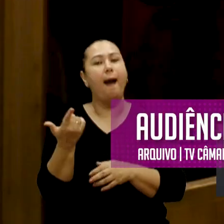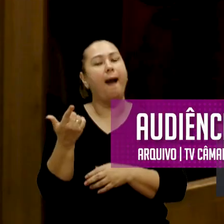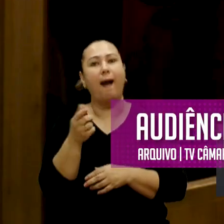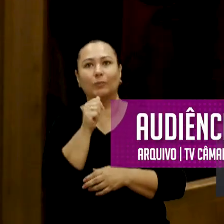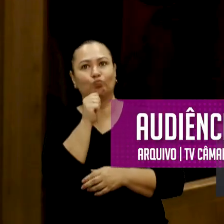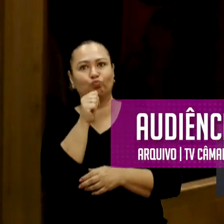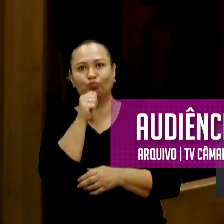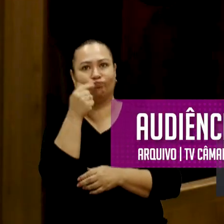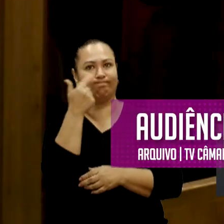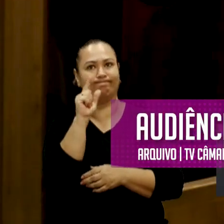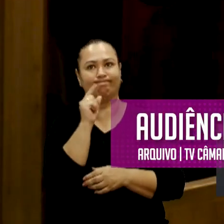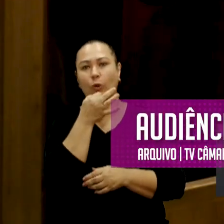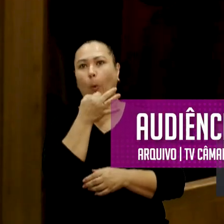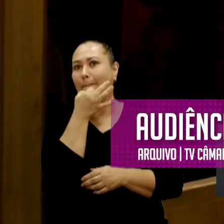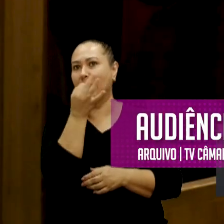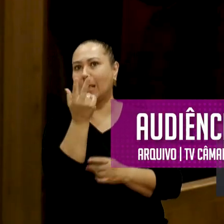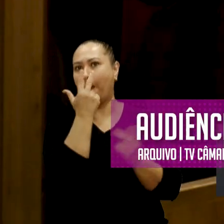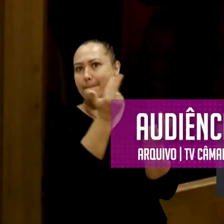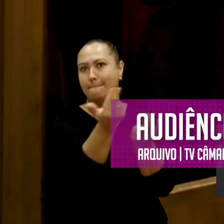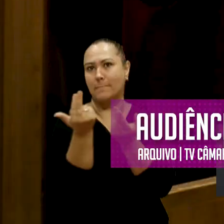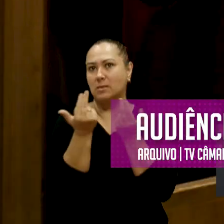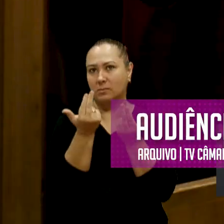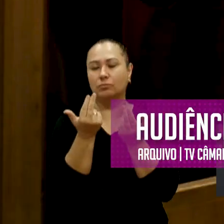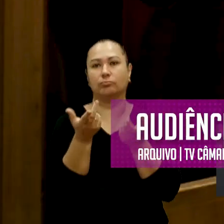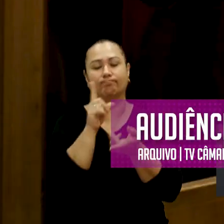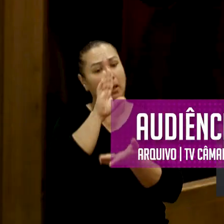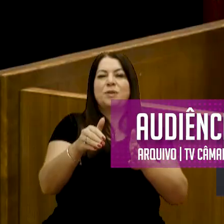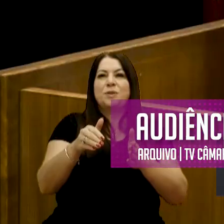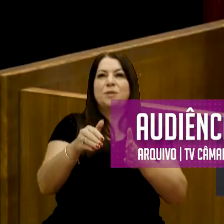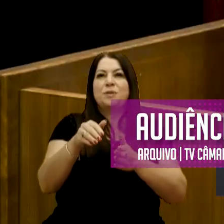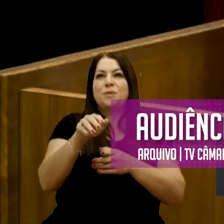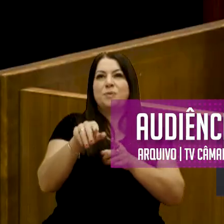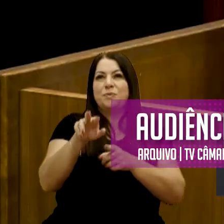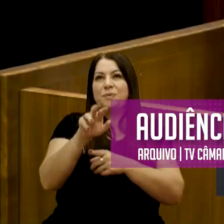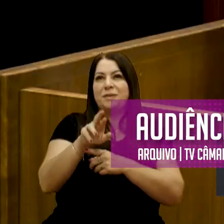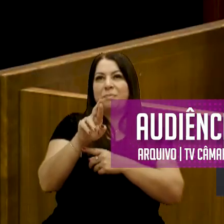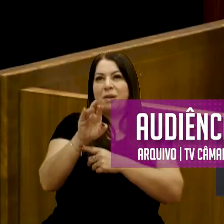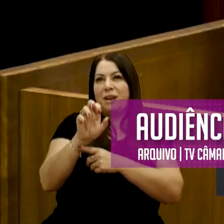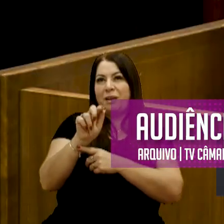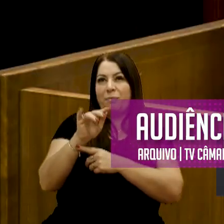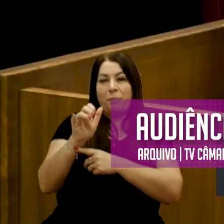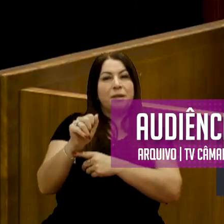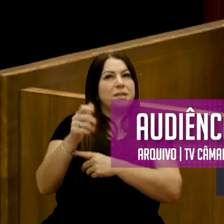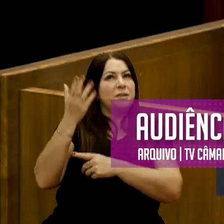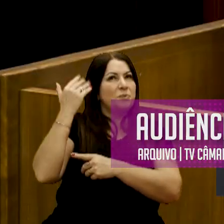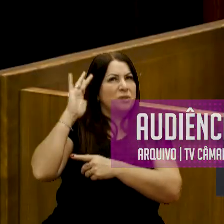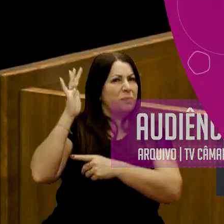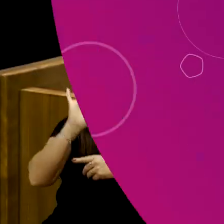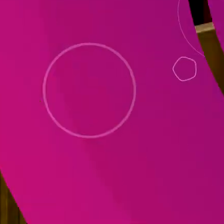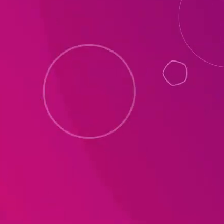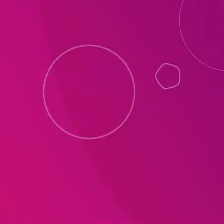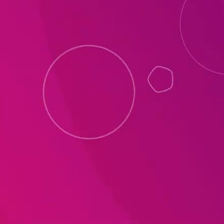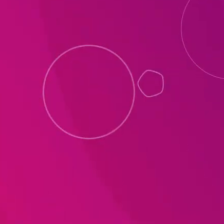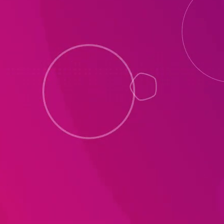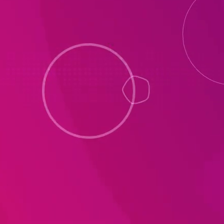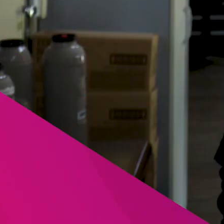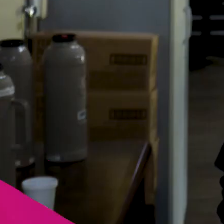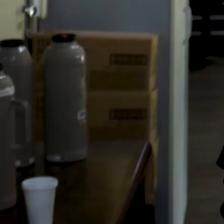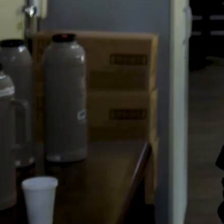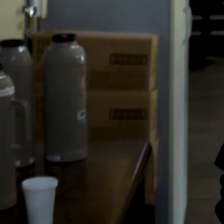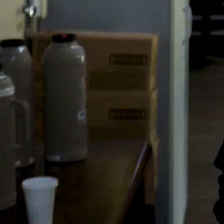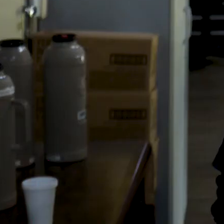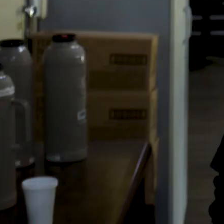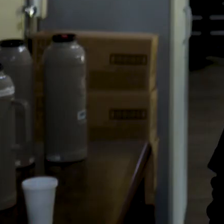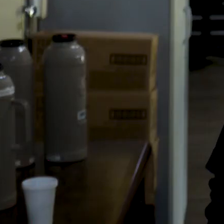de ativistas da causa, um advogado especialista em direito animal e ambiental e também do autor do projeto do Estatuto, senador Paulo Paim.